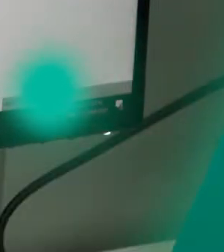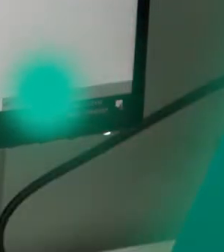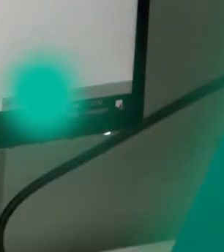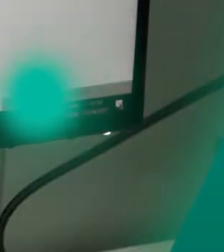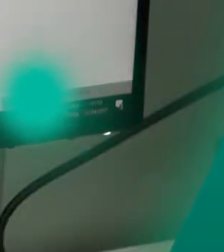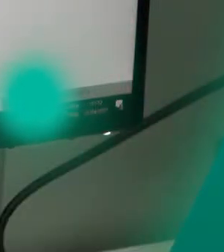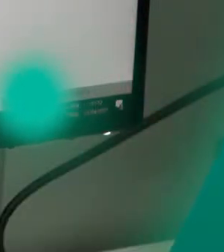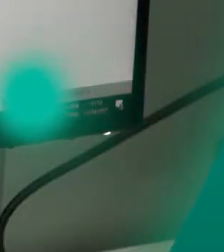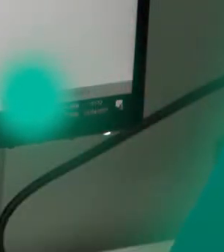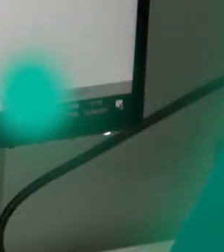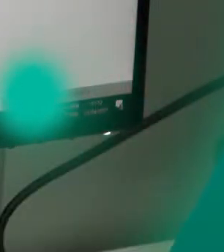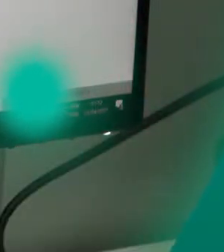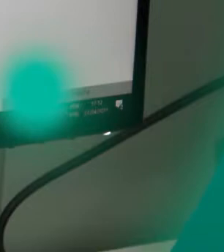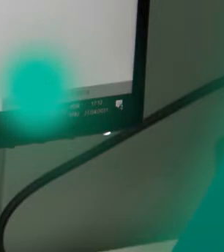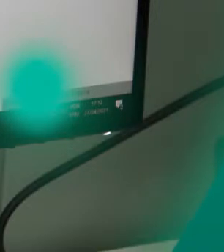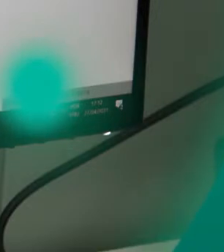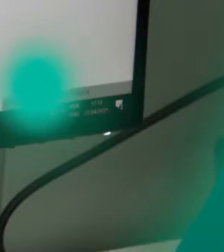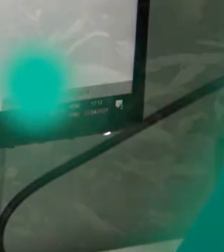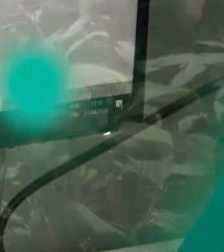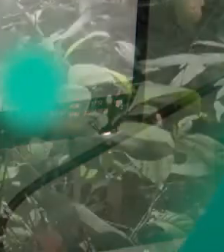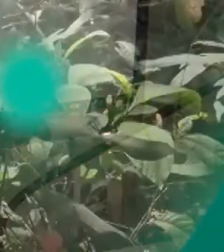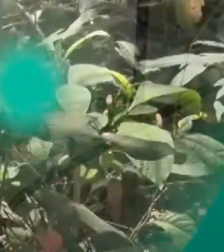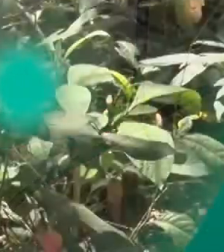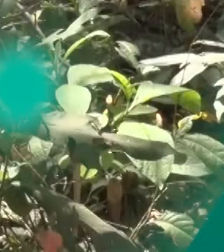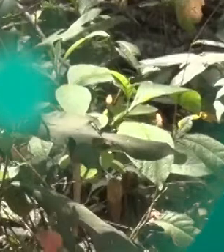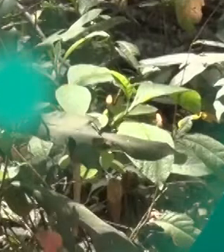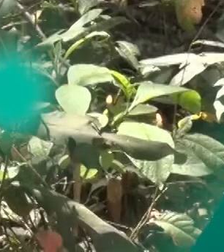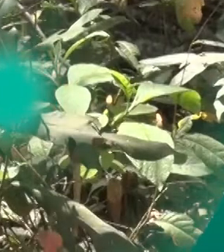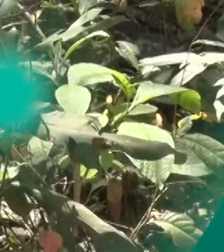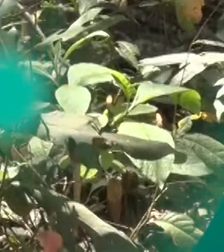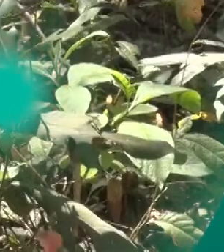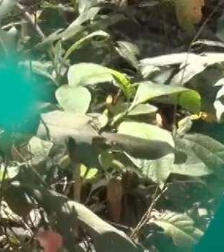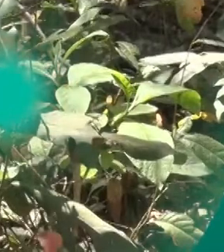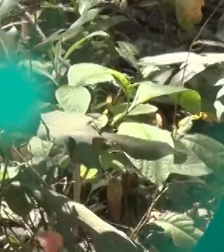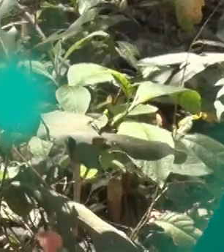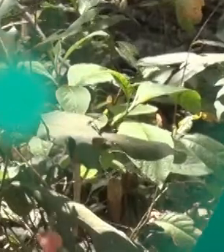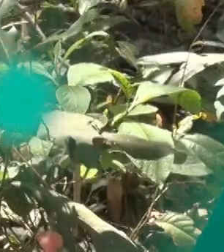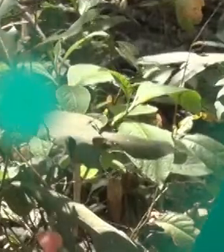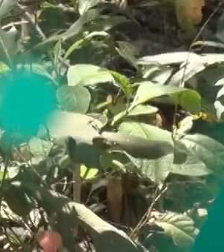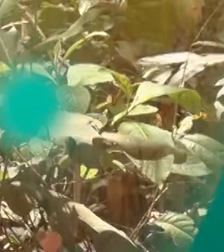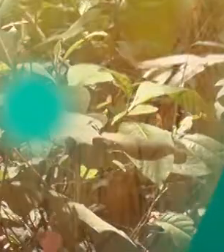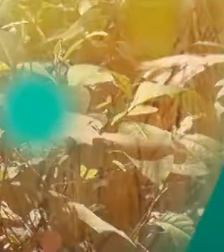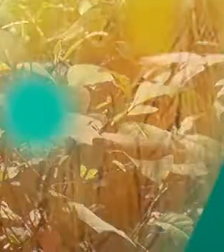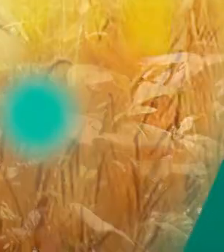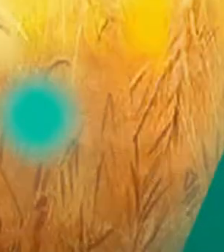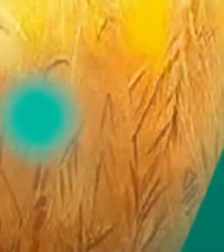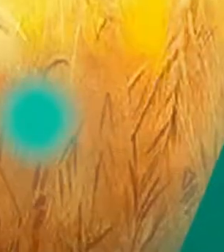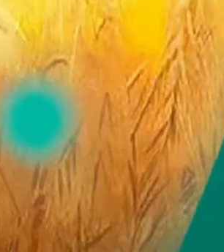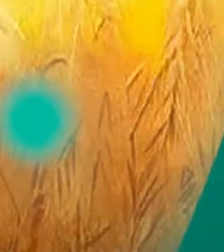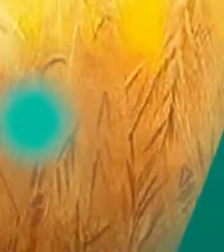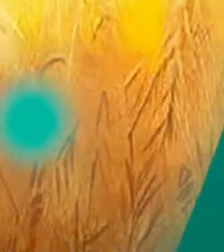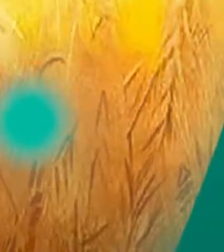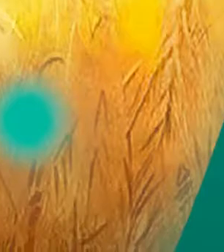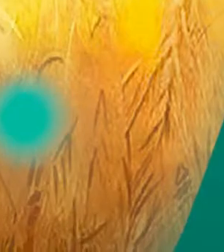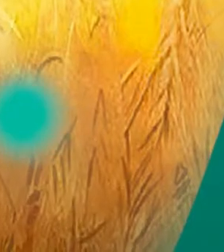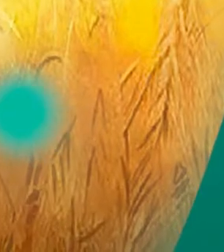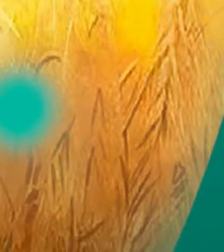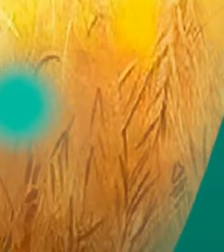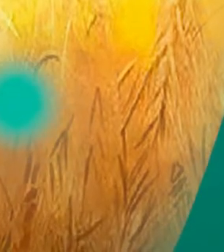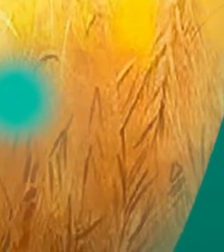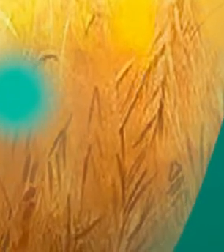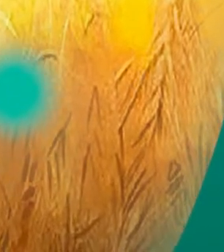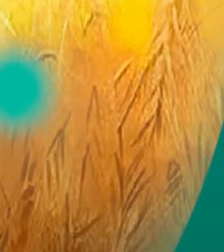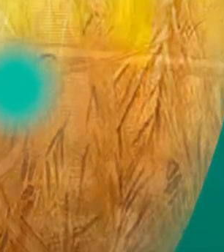para auxiliar em cirurgias ortopédicas. Uma pesquisa da Universidade Estadual do Sudoeste da Bahia investiga